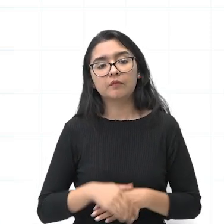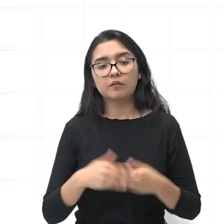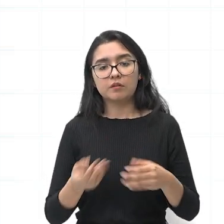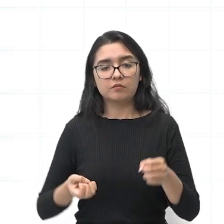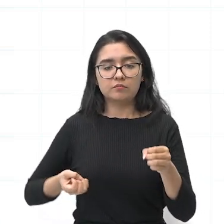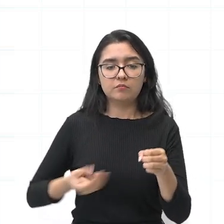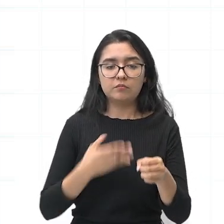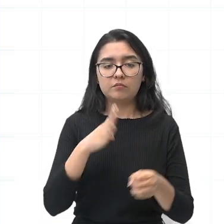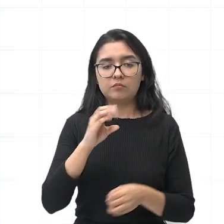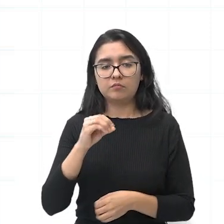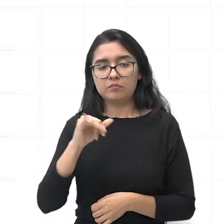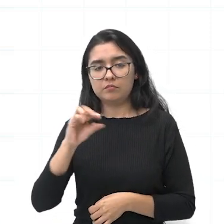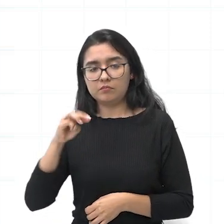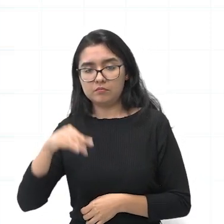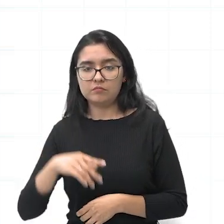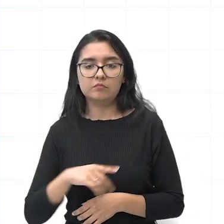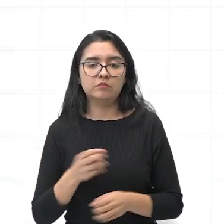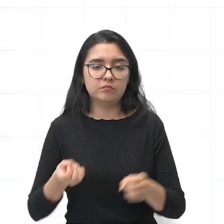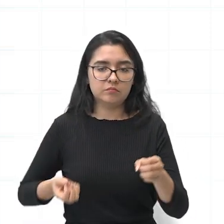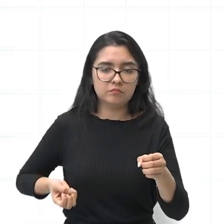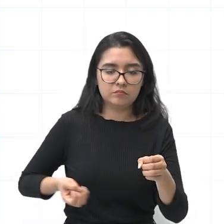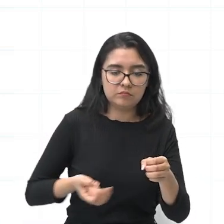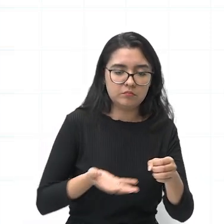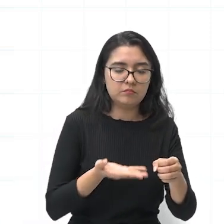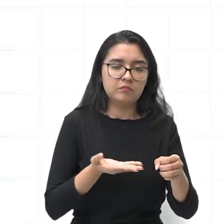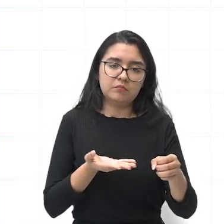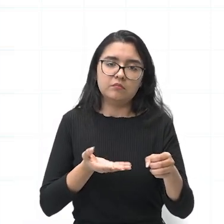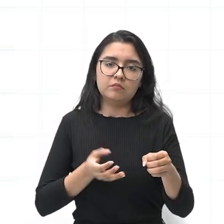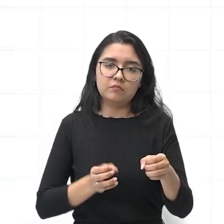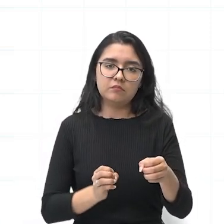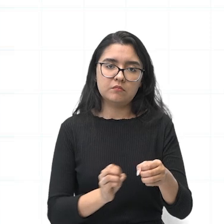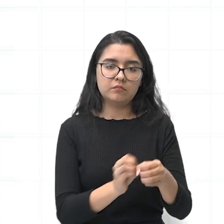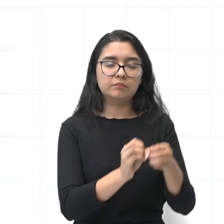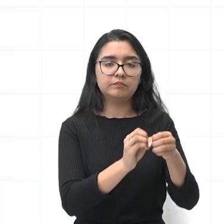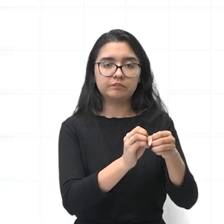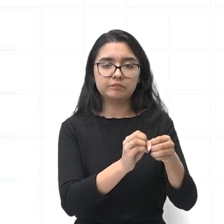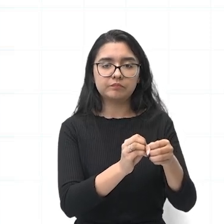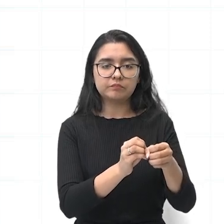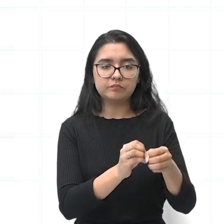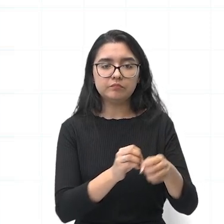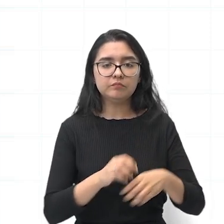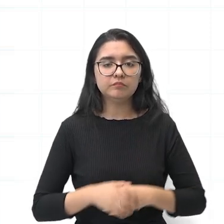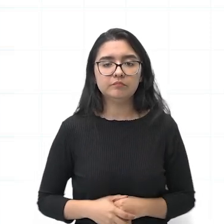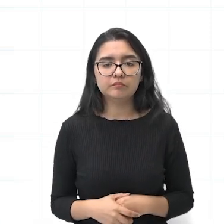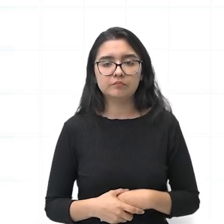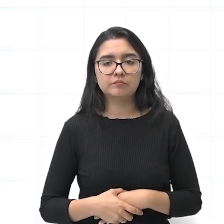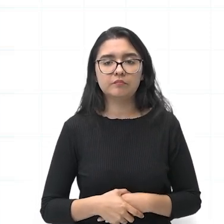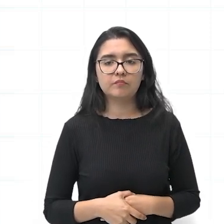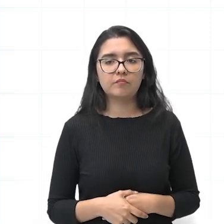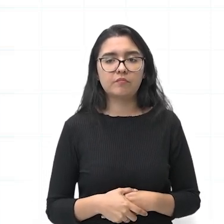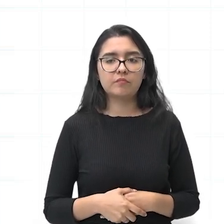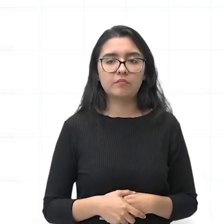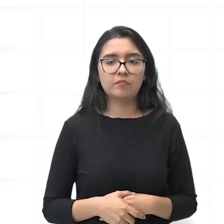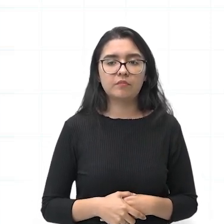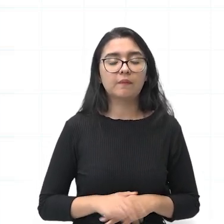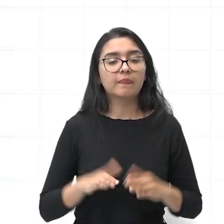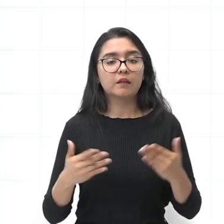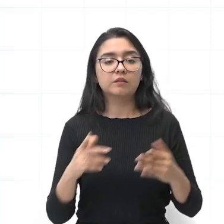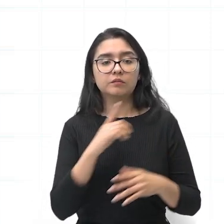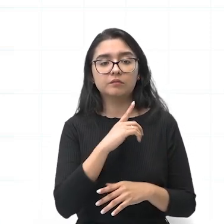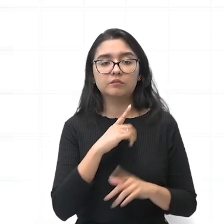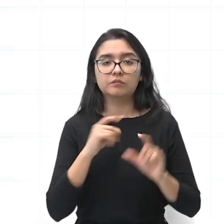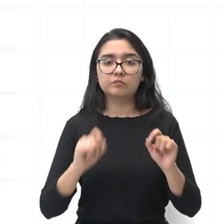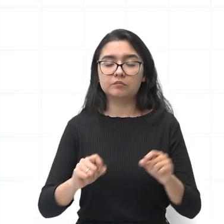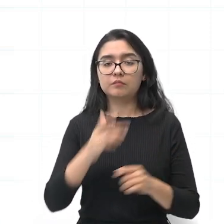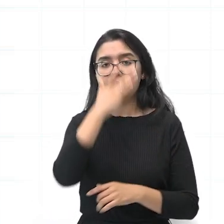ali na calha e a bola vai fazer o serviço até se aproximar do jack ou do bolim. No caso